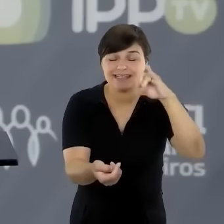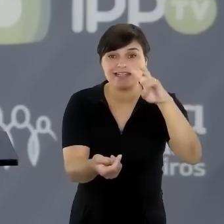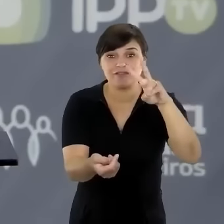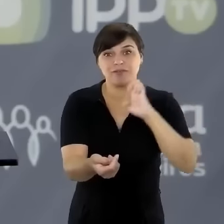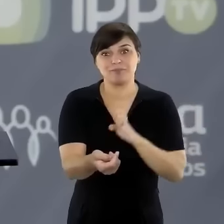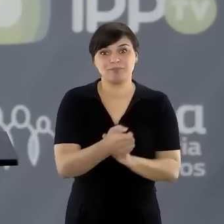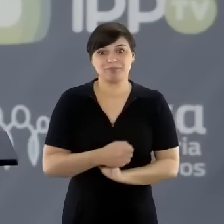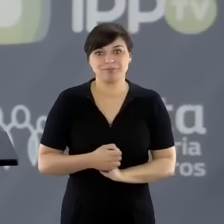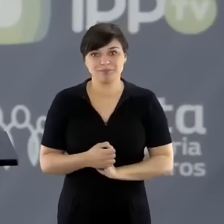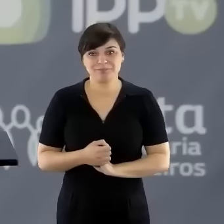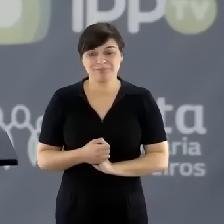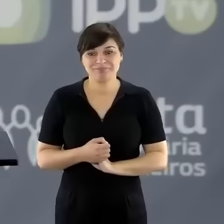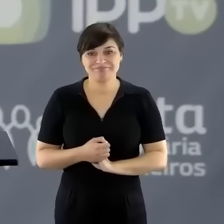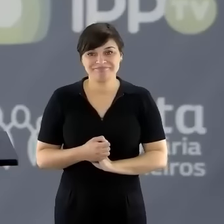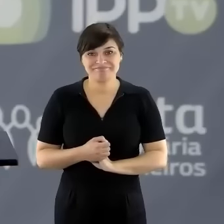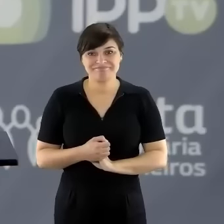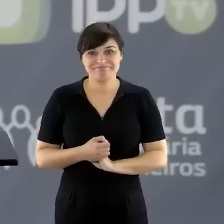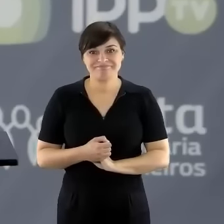até em